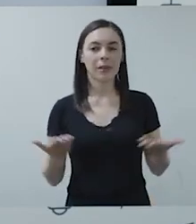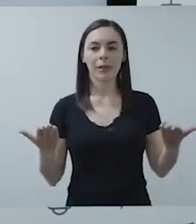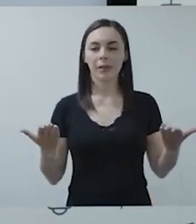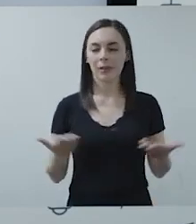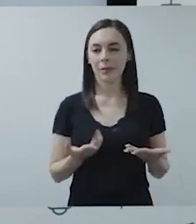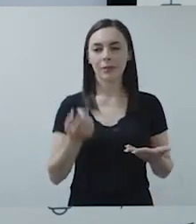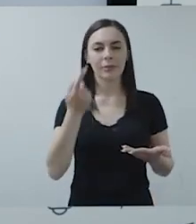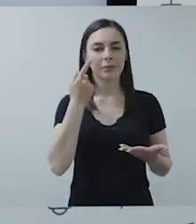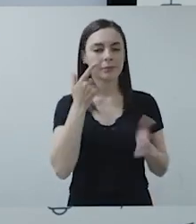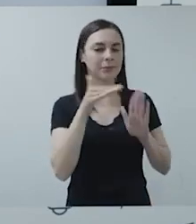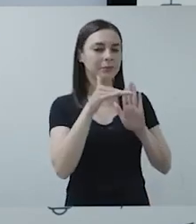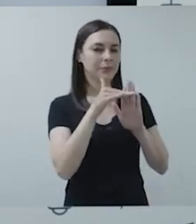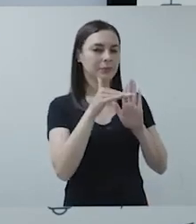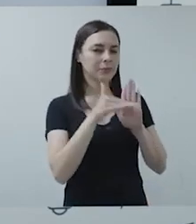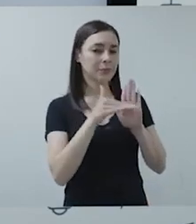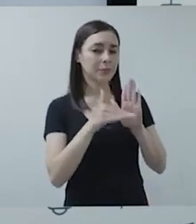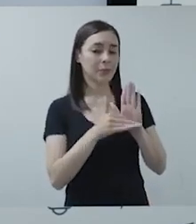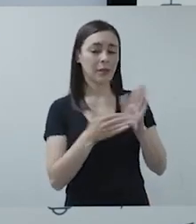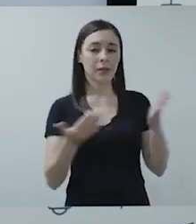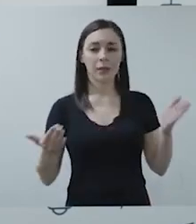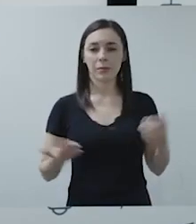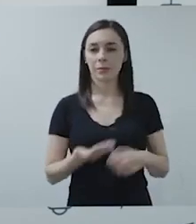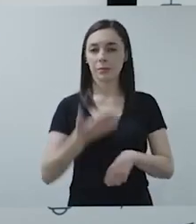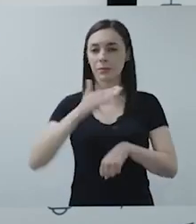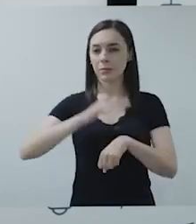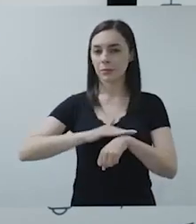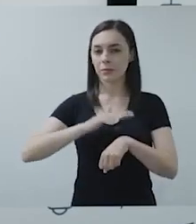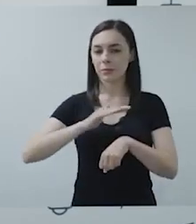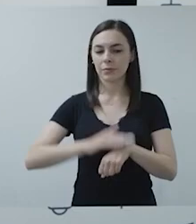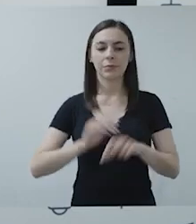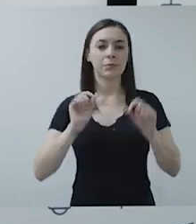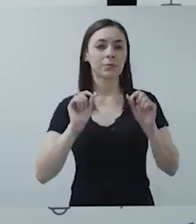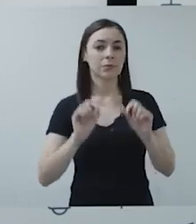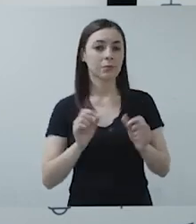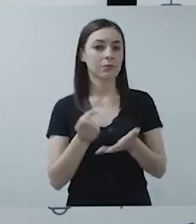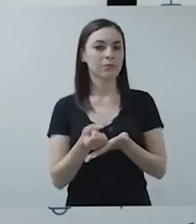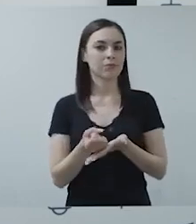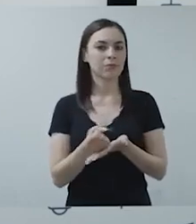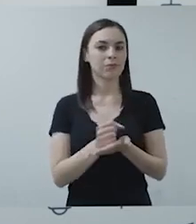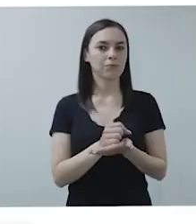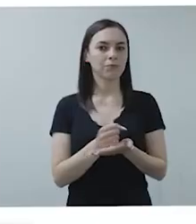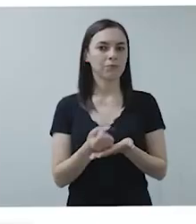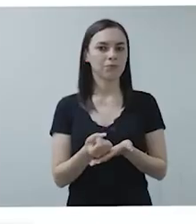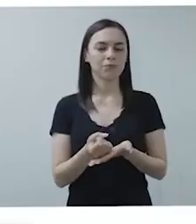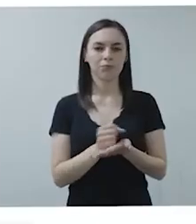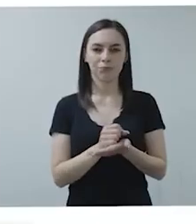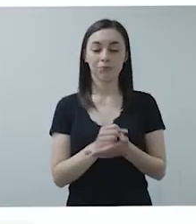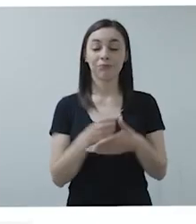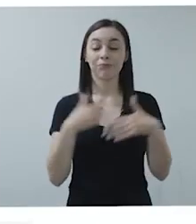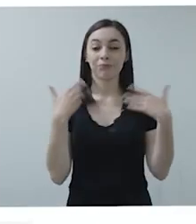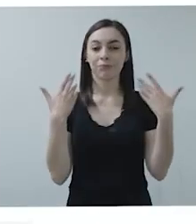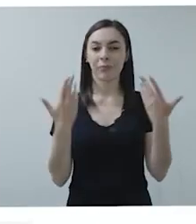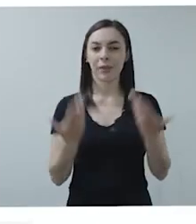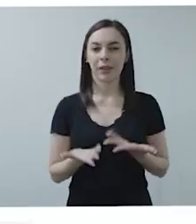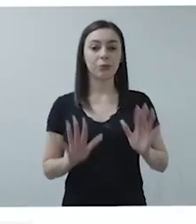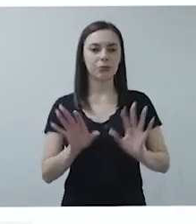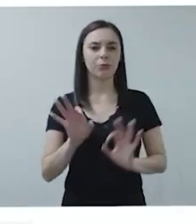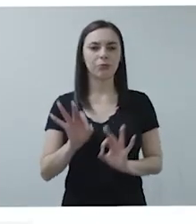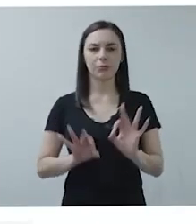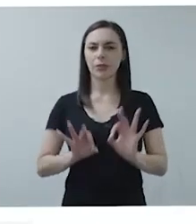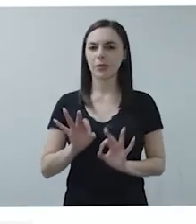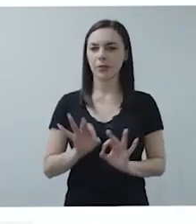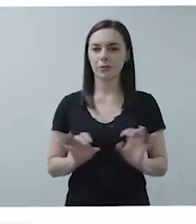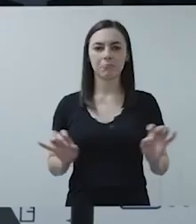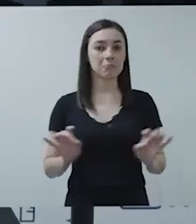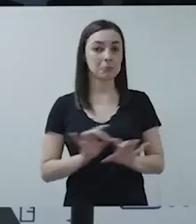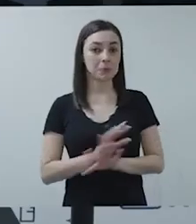nossa rotina, chegou a hora do nosso jogo. Então, tudo pronto aqui então